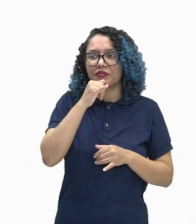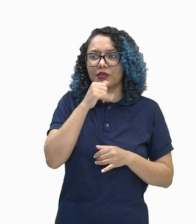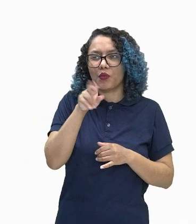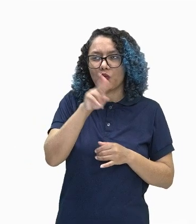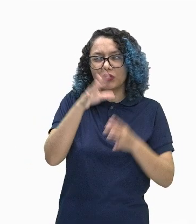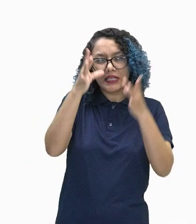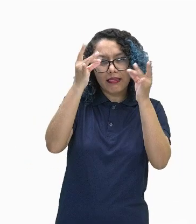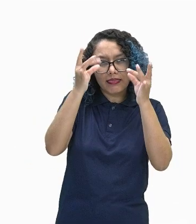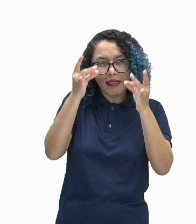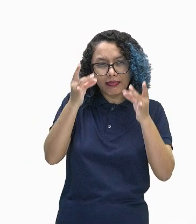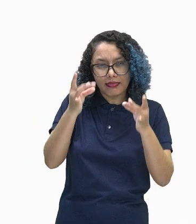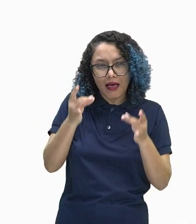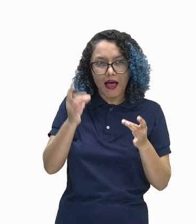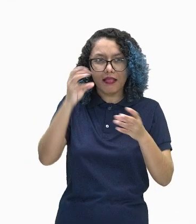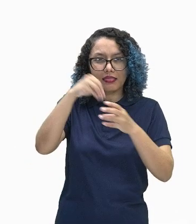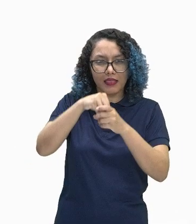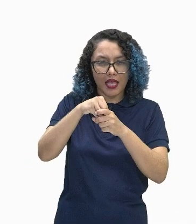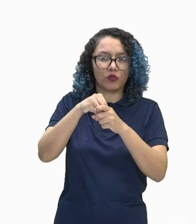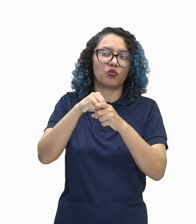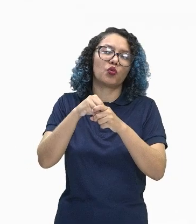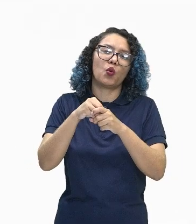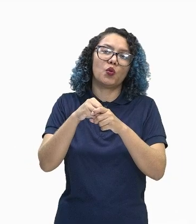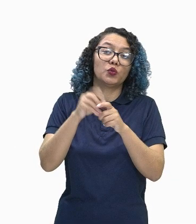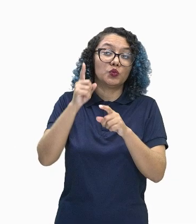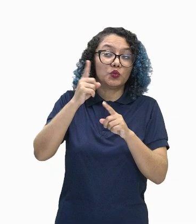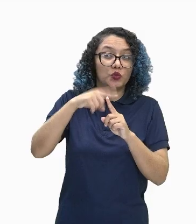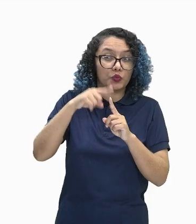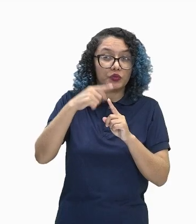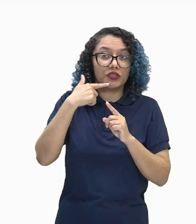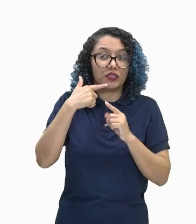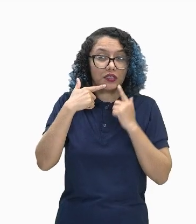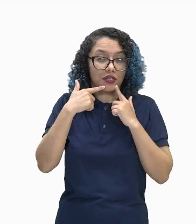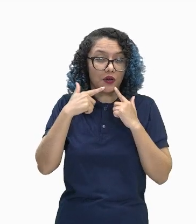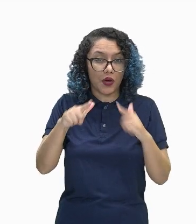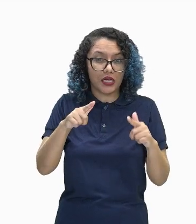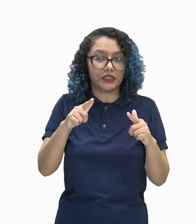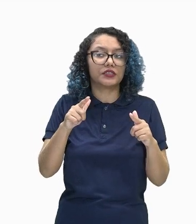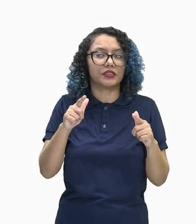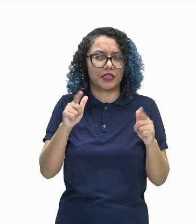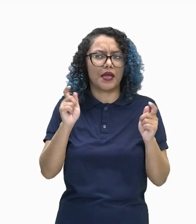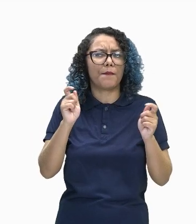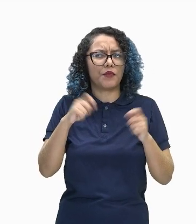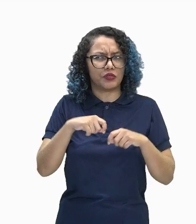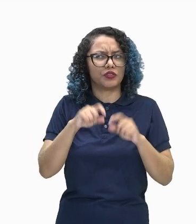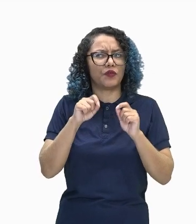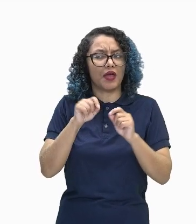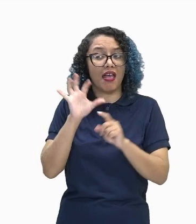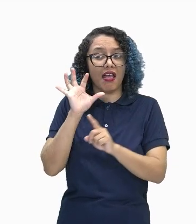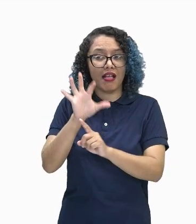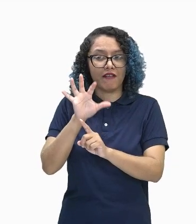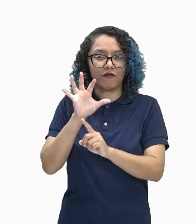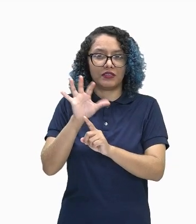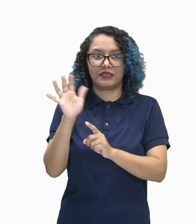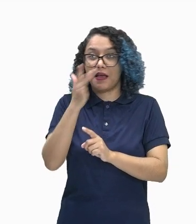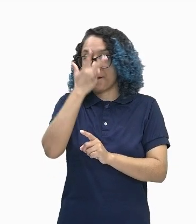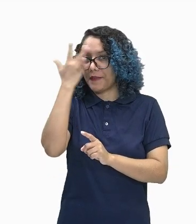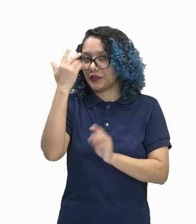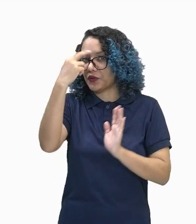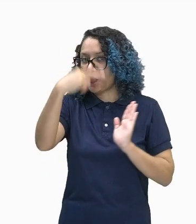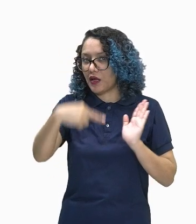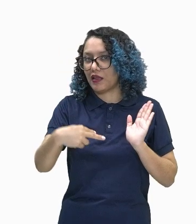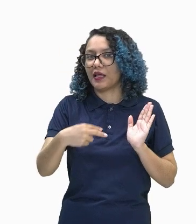nesse tipo de linguagem, então nós conseguimos atingir aí o coração do leitor, né? Então,